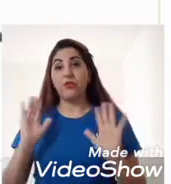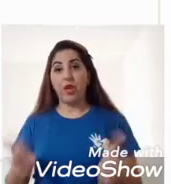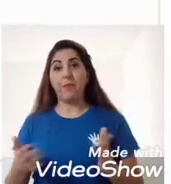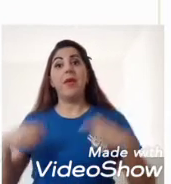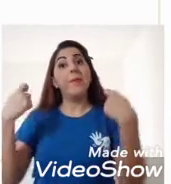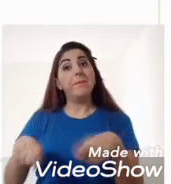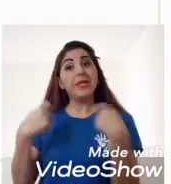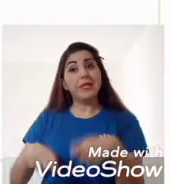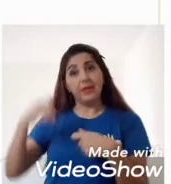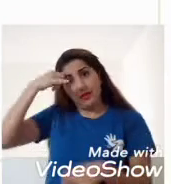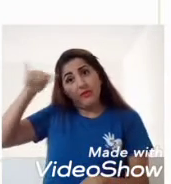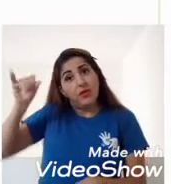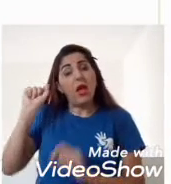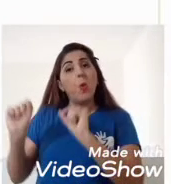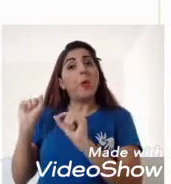precisa evitar